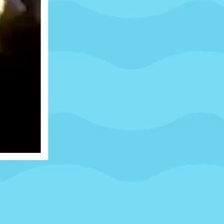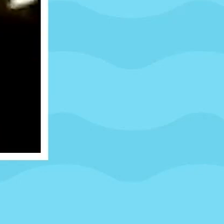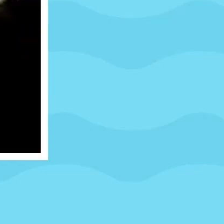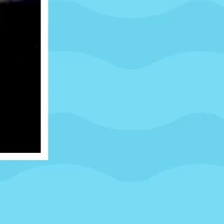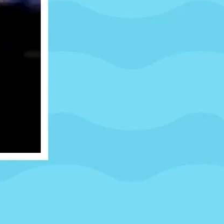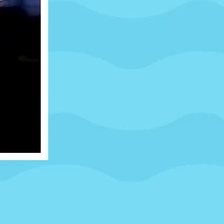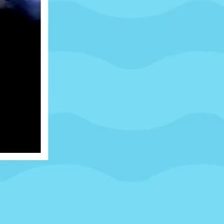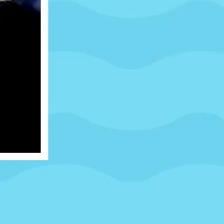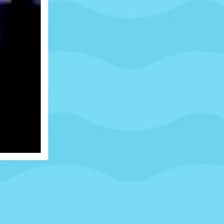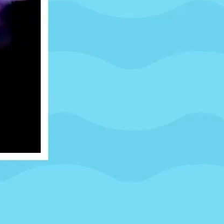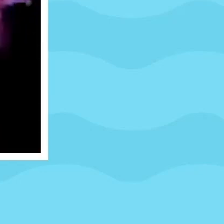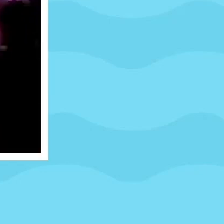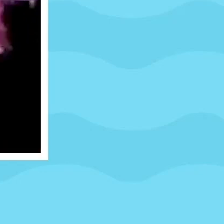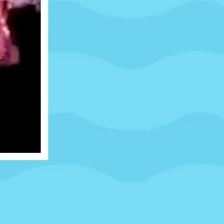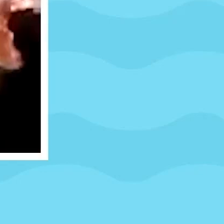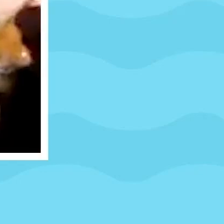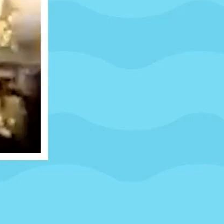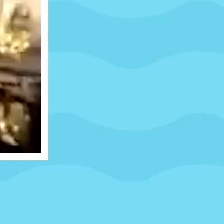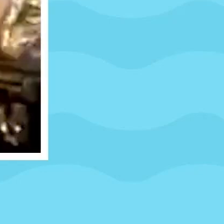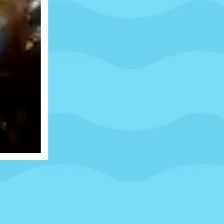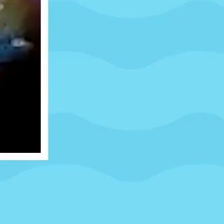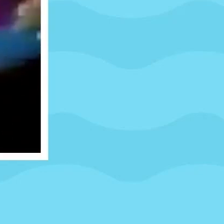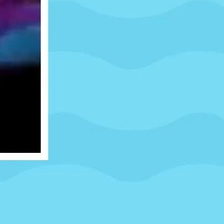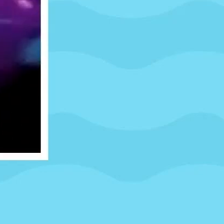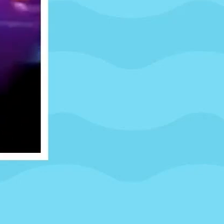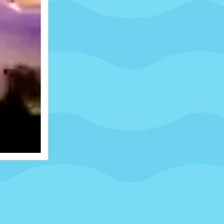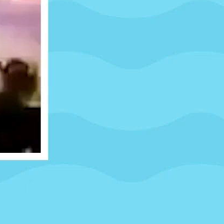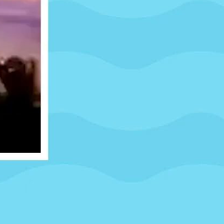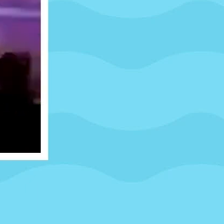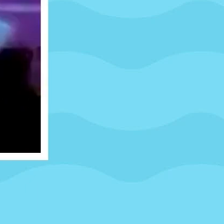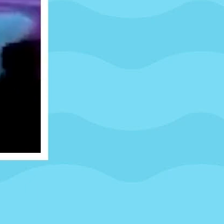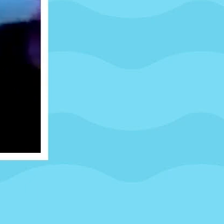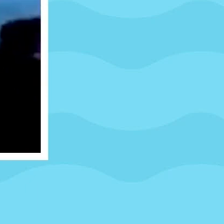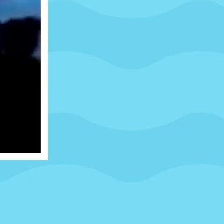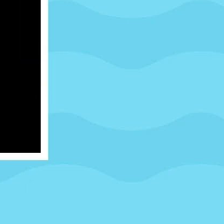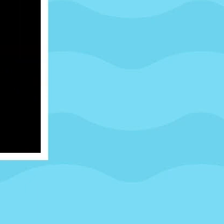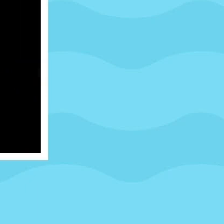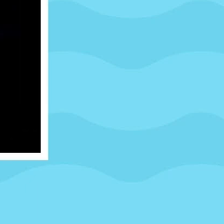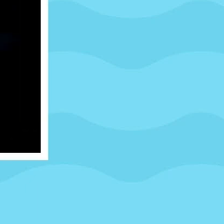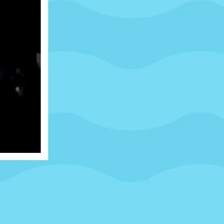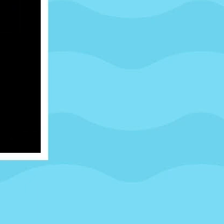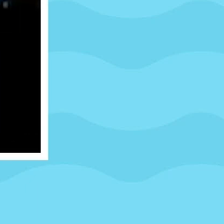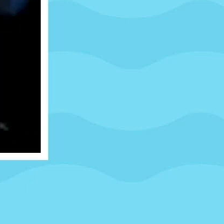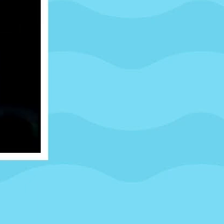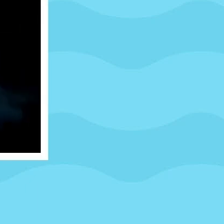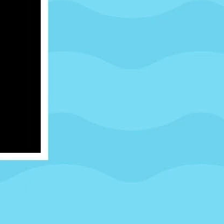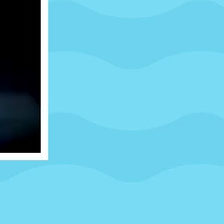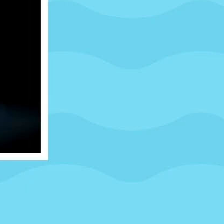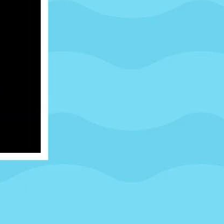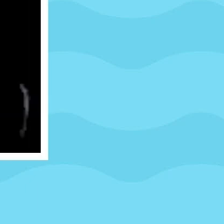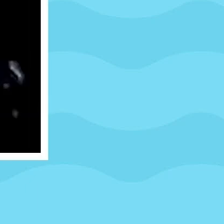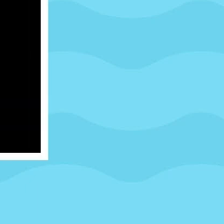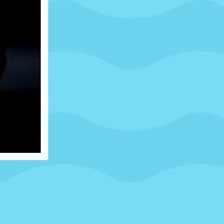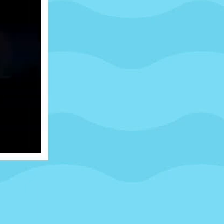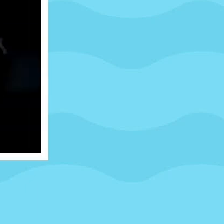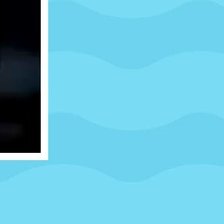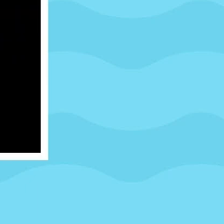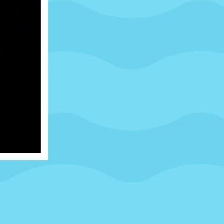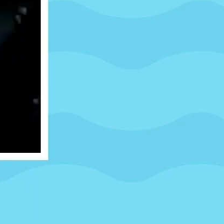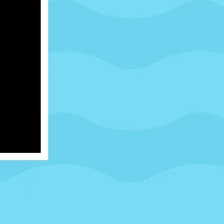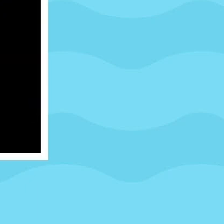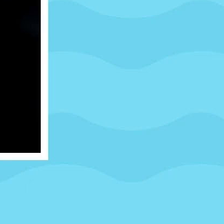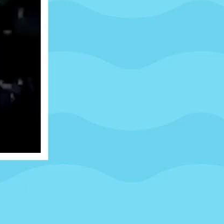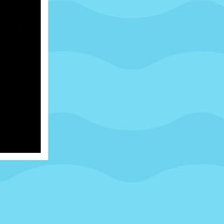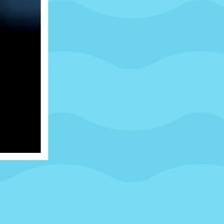Agitação! Vamos juntos! Coreografia de Clemente Furtado